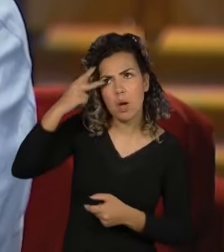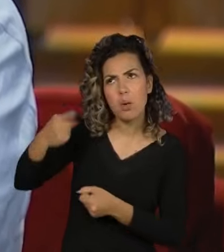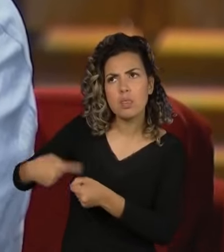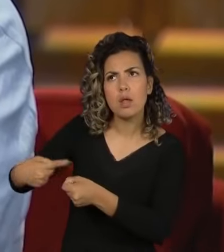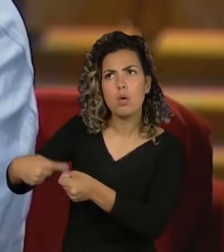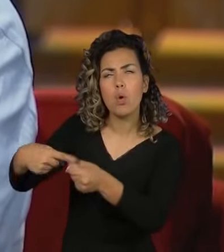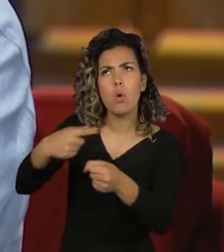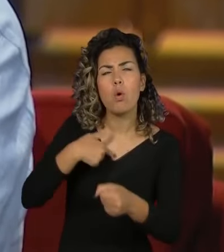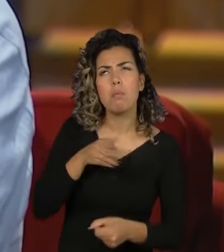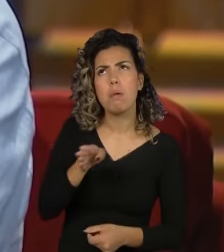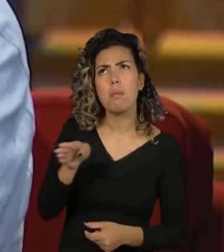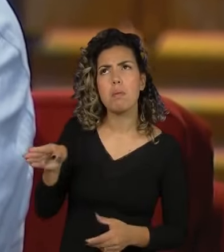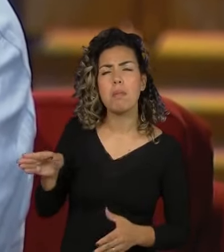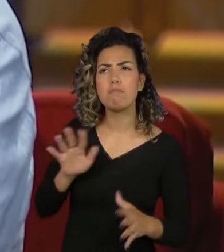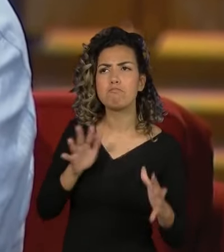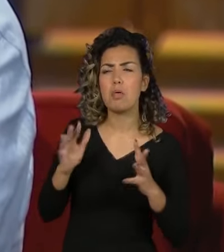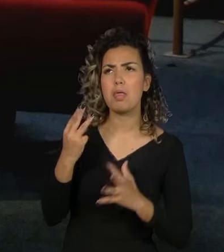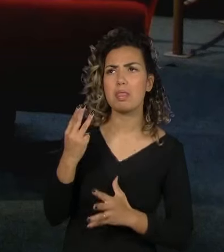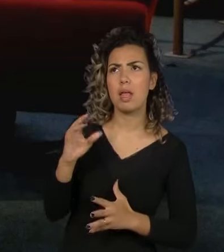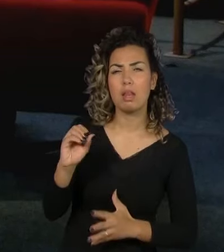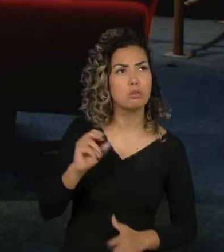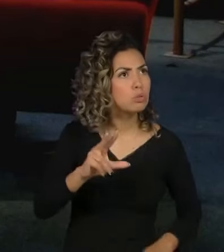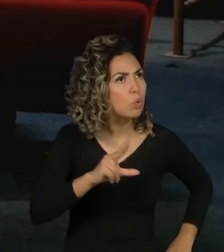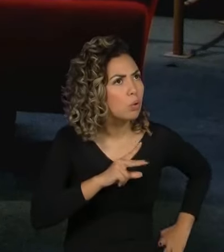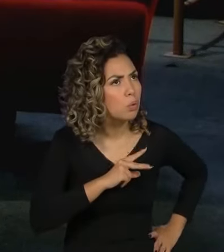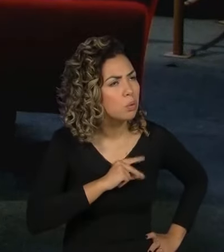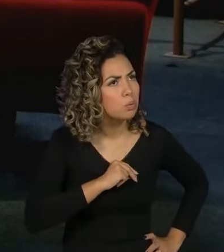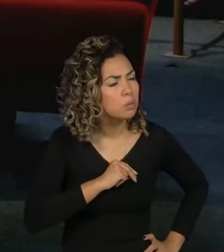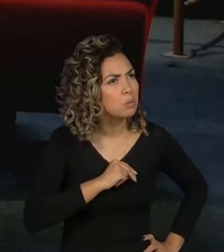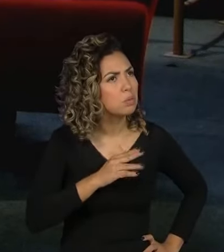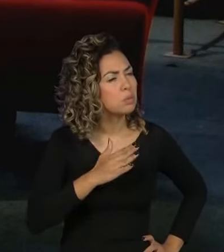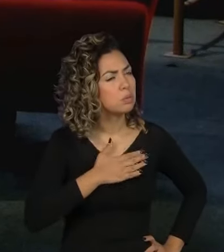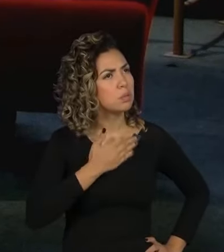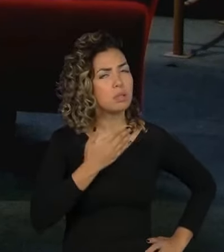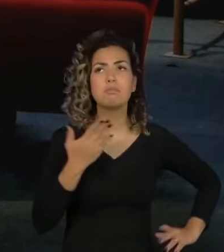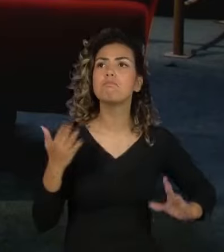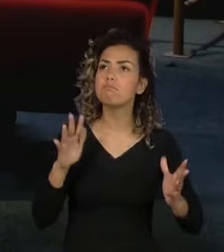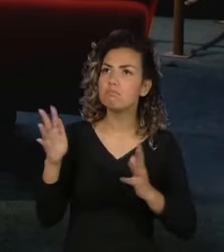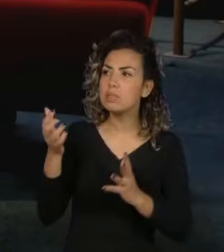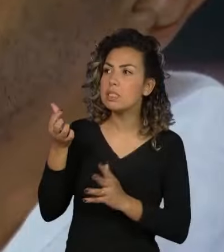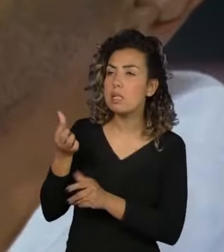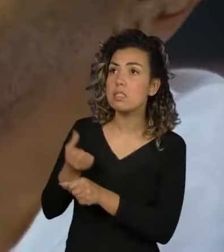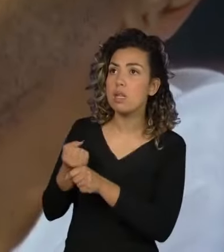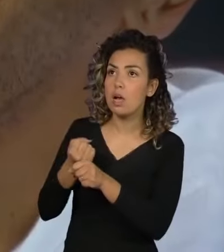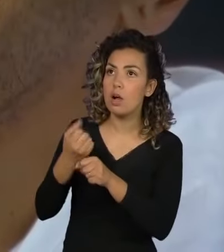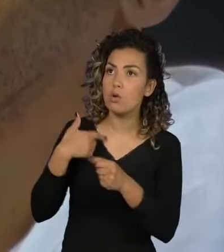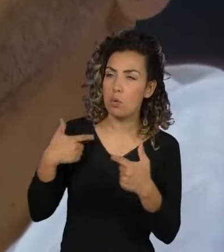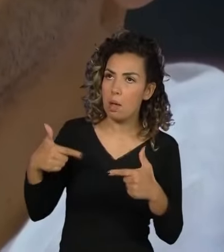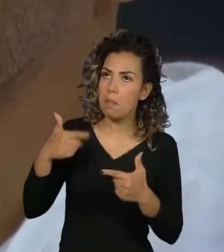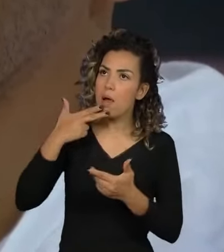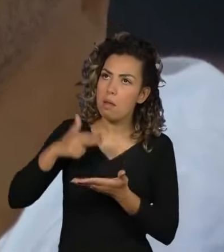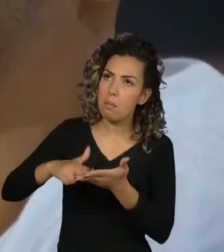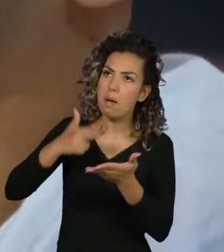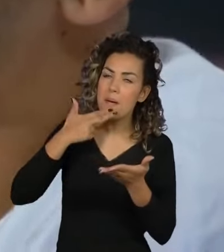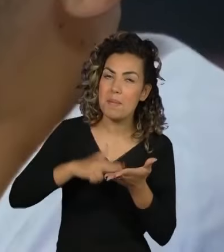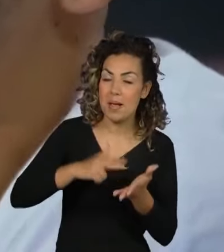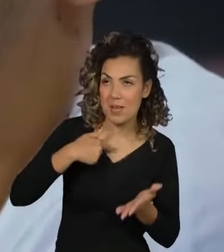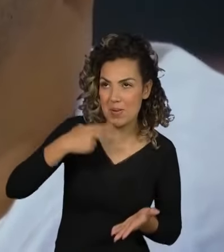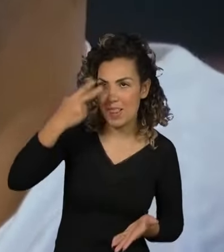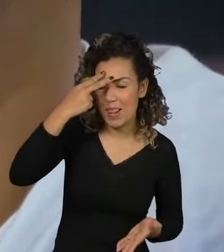quase 30 cidades nessa nessa caminhada Car foram se anos de correios e eu lembro que